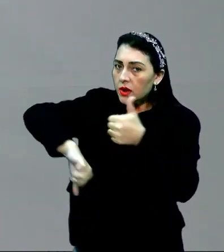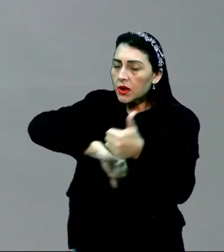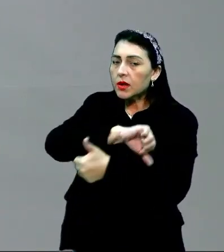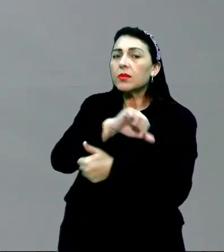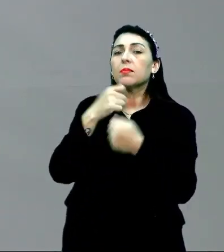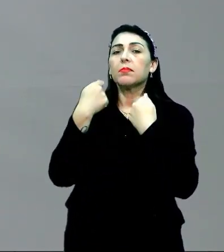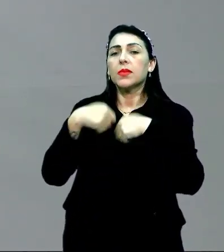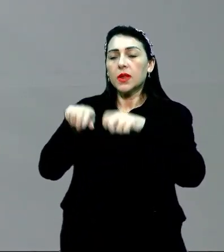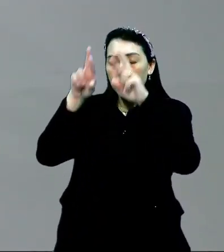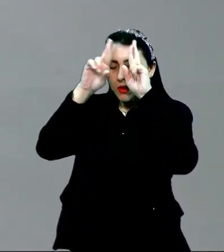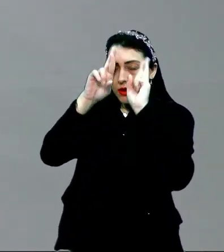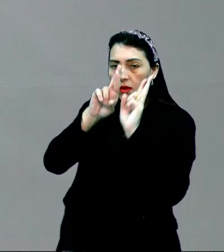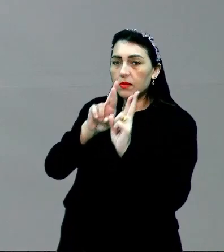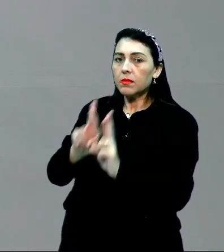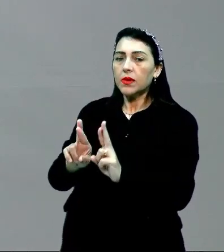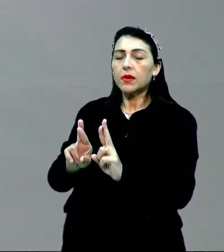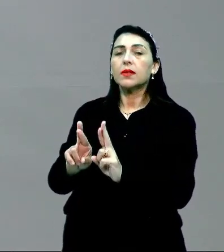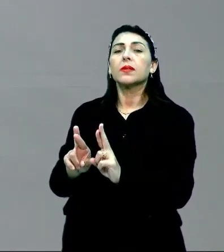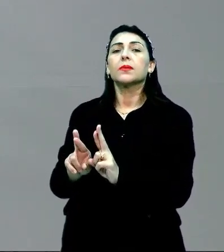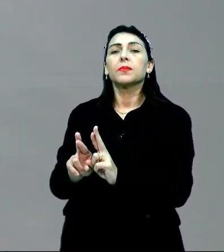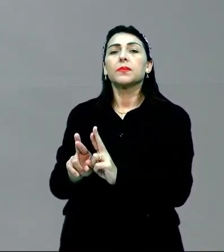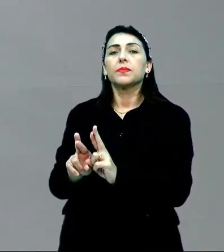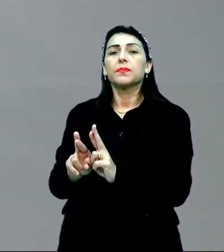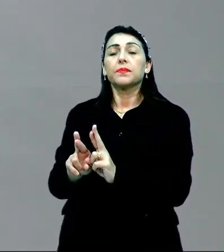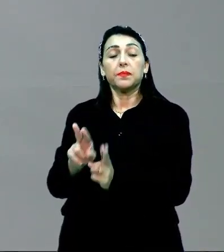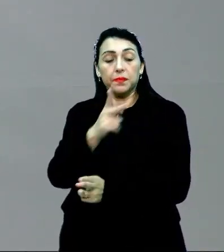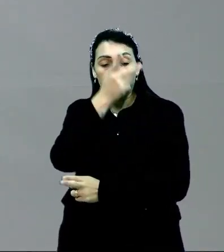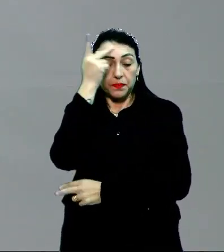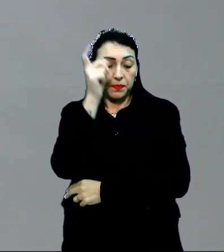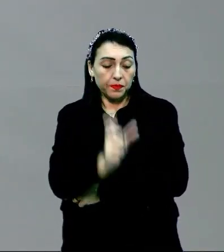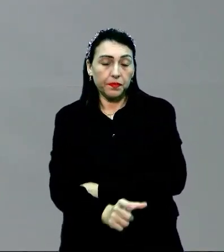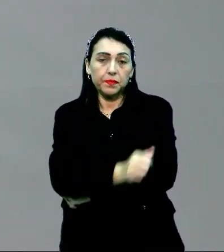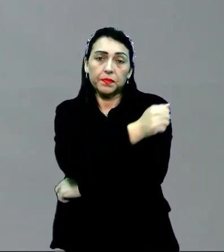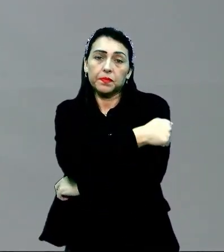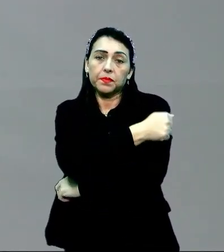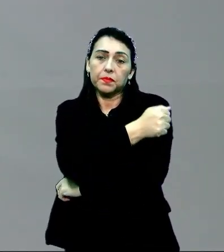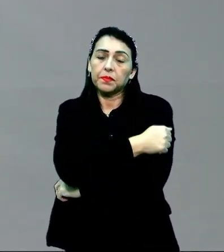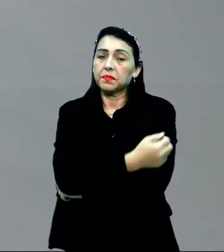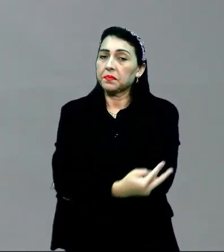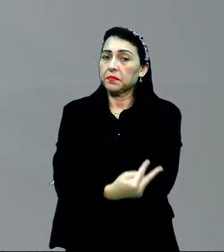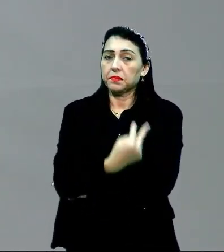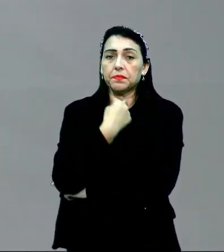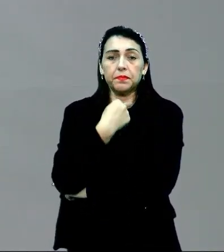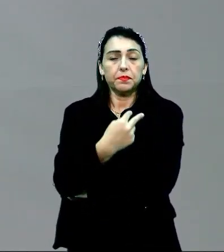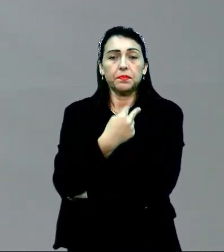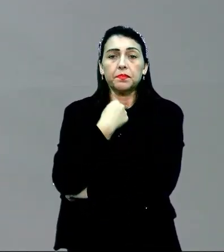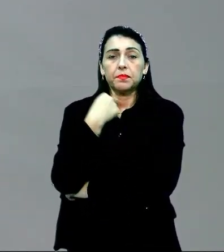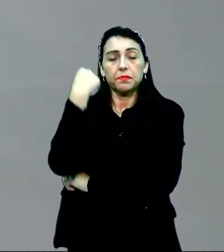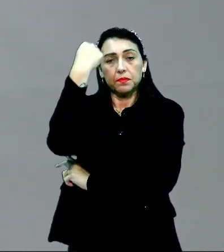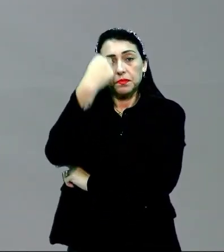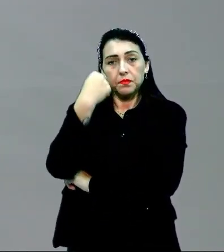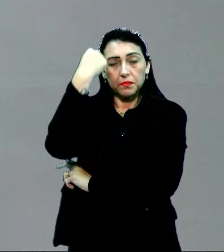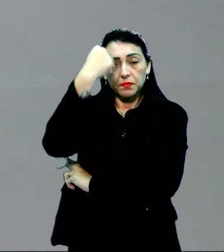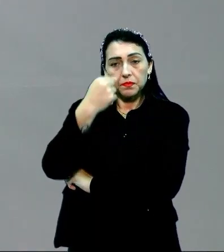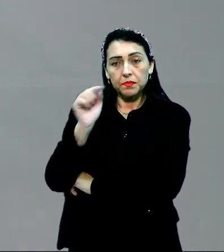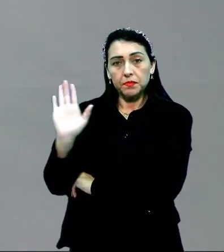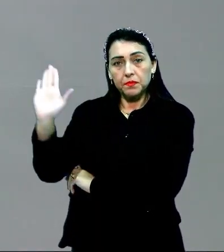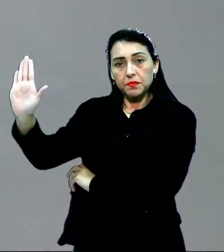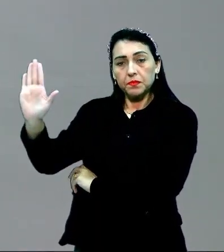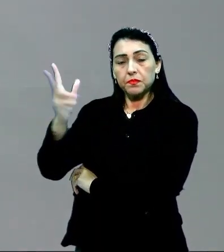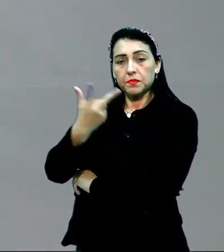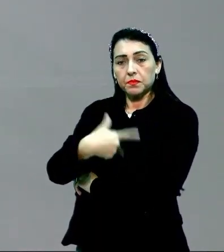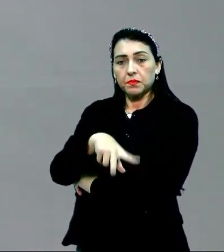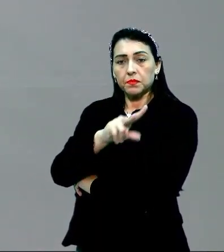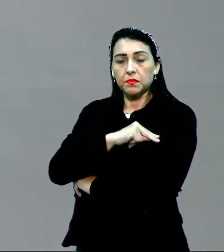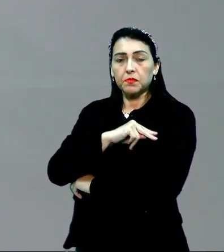isso tem que ser né a pessoa o aluno estudante não pode considerar o espanhol da Espanha